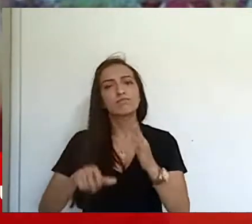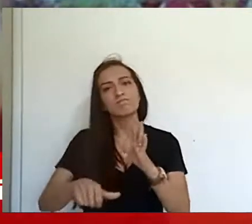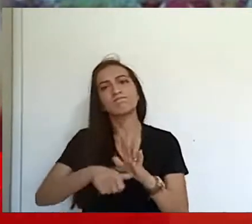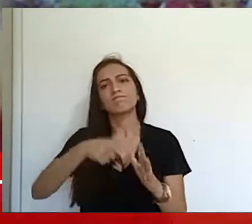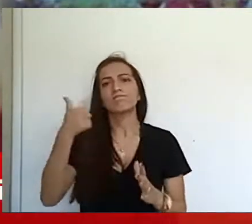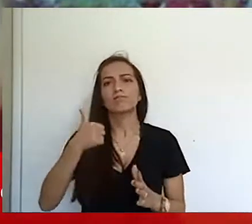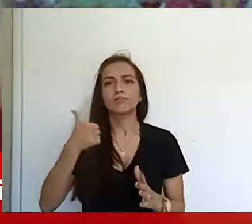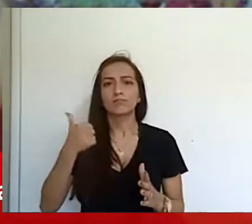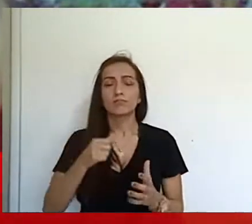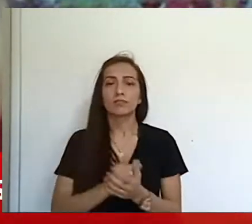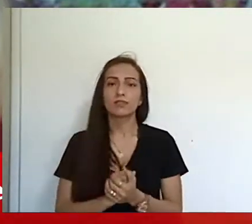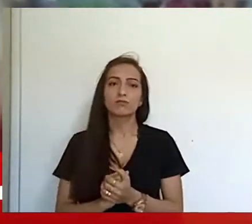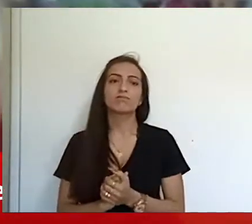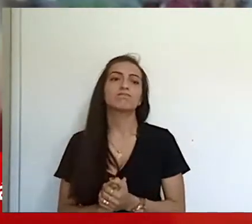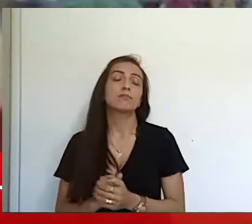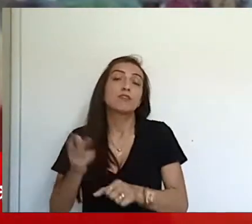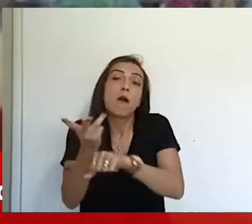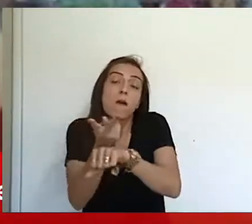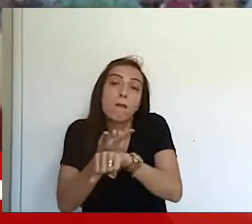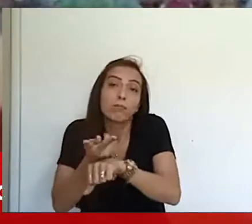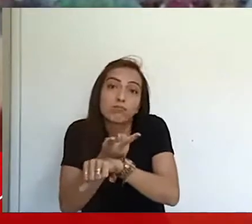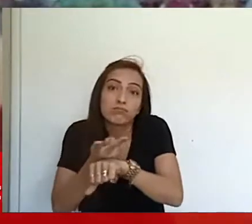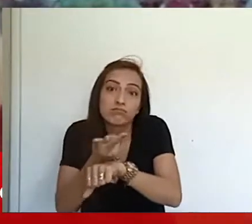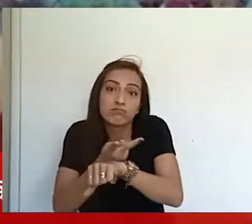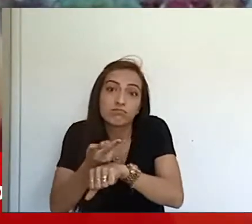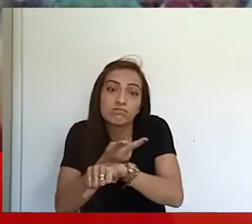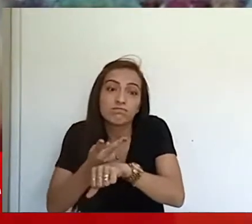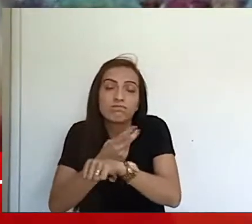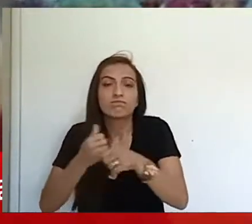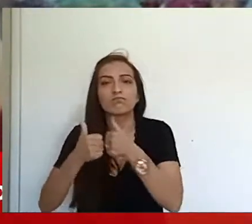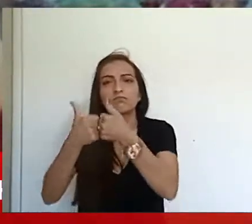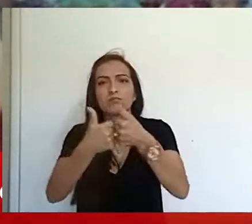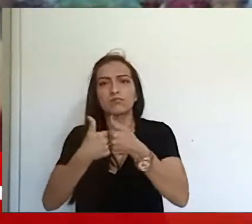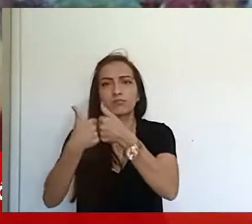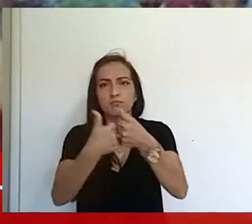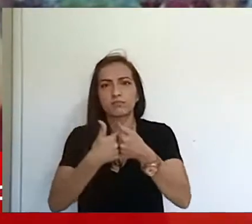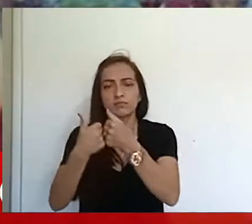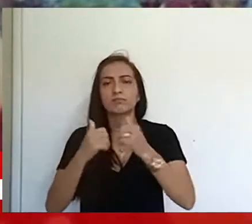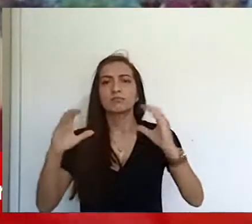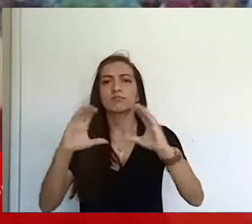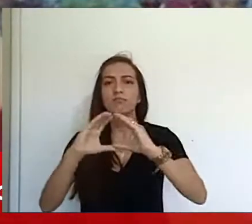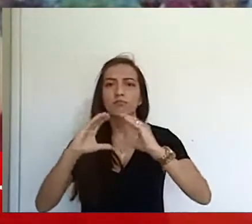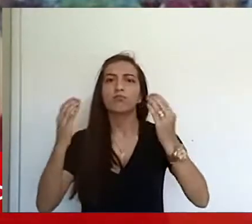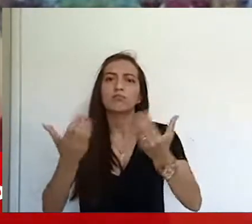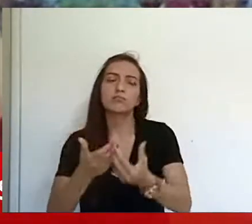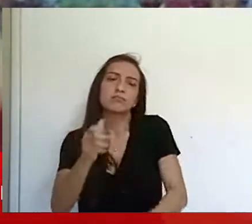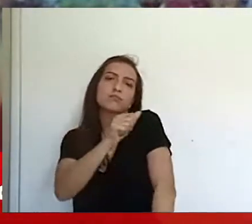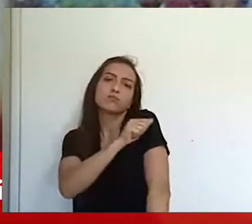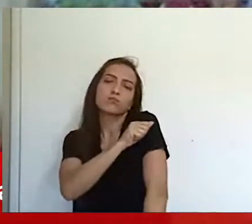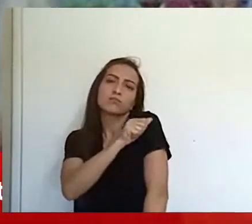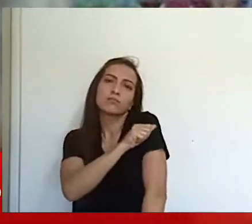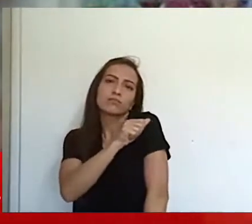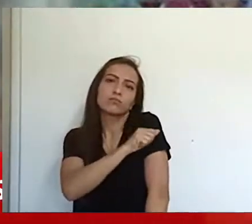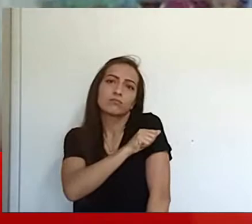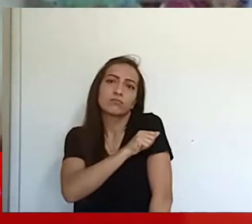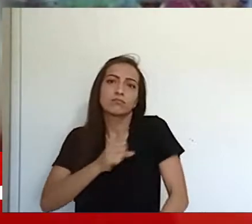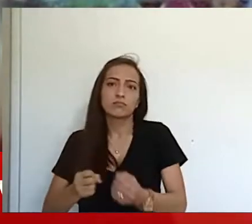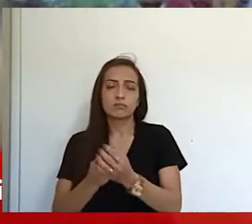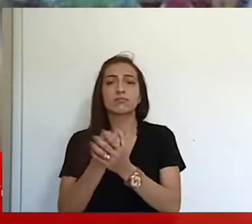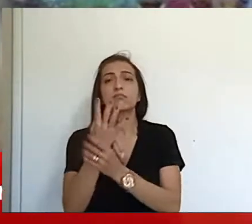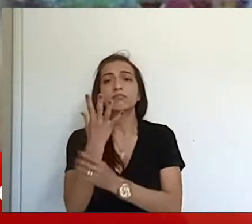busca uma aproximação com as comunidades, com os estudantes. Nós estamos criando assim, alguns